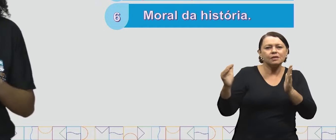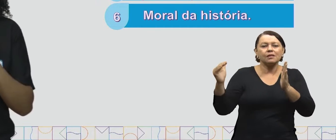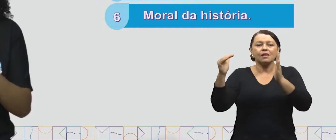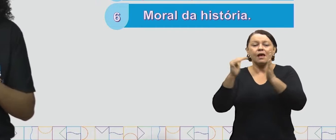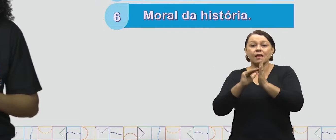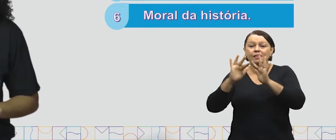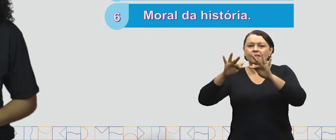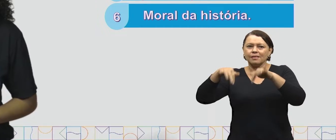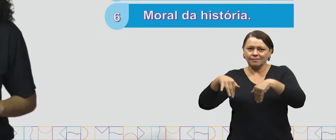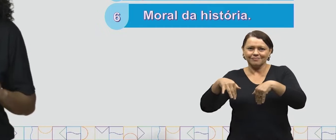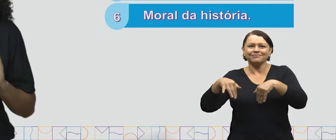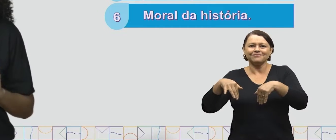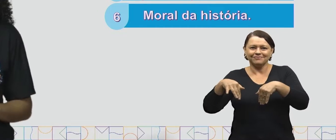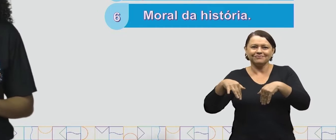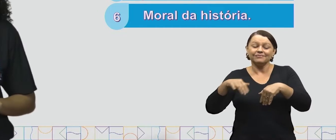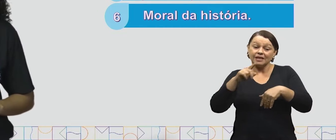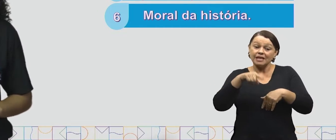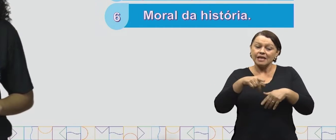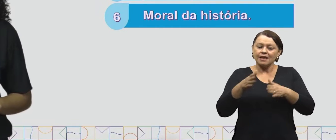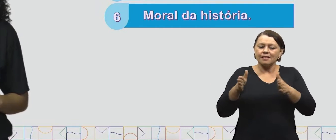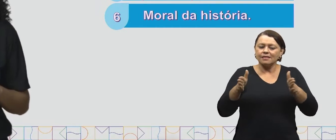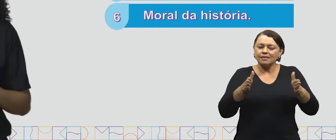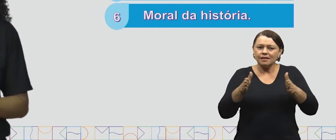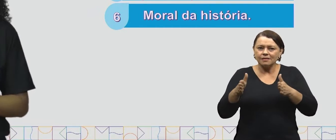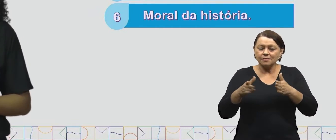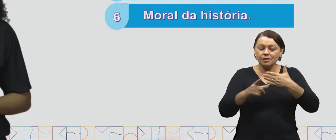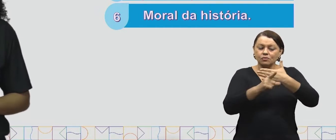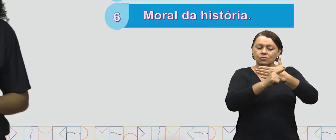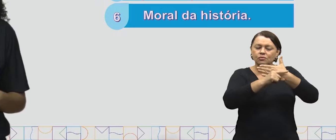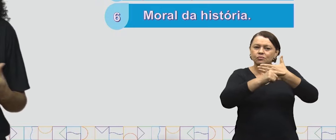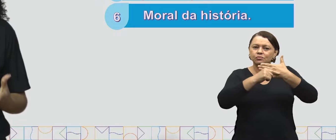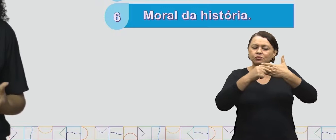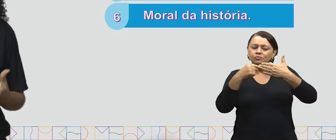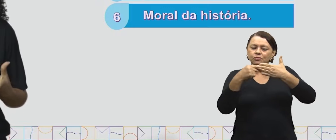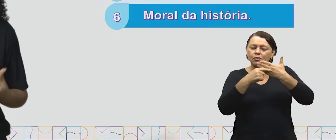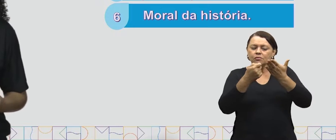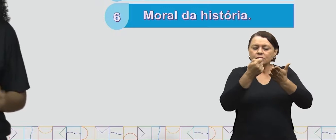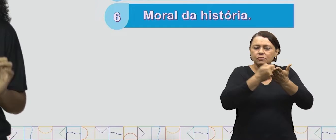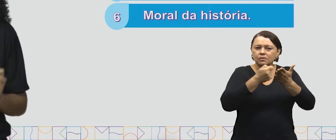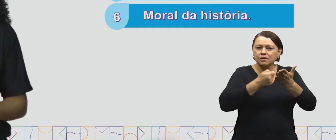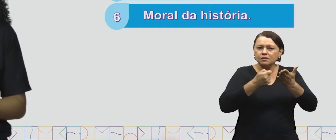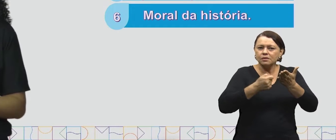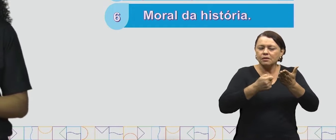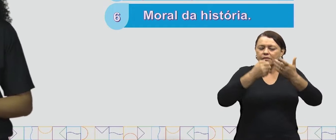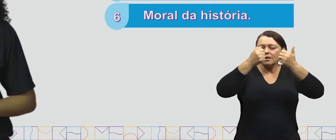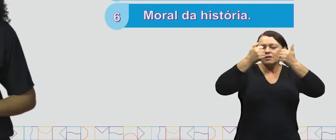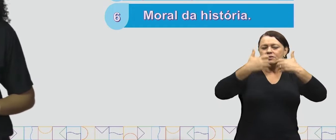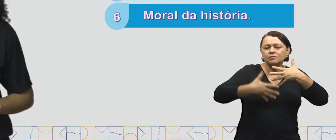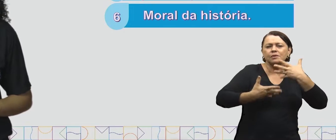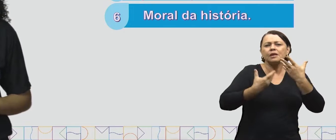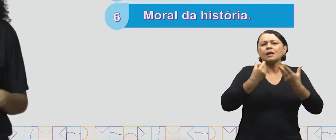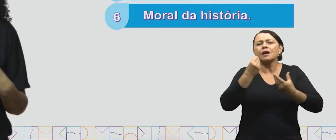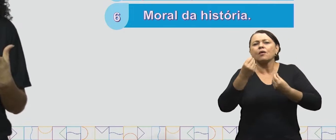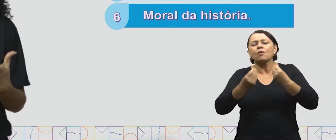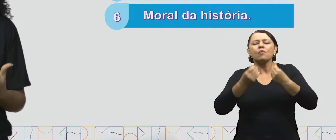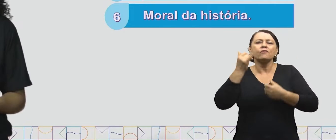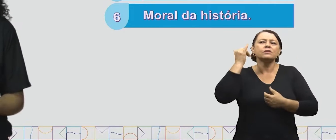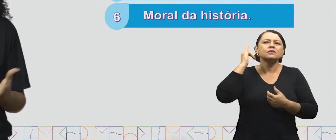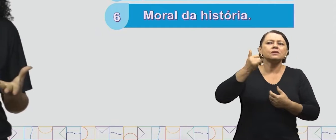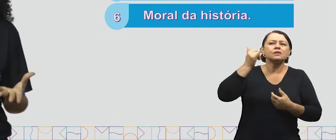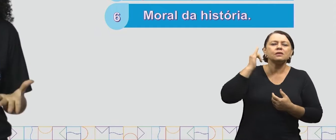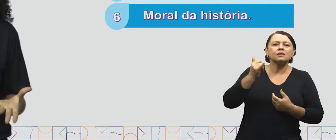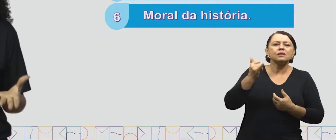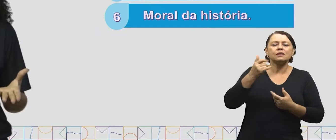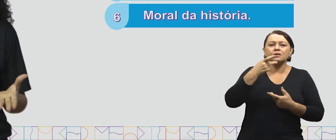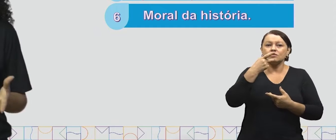final. Inclusive, é neste momento que o autor da fábula definirá como será a narração, se a